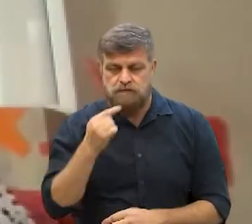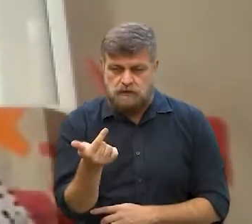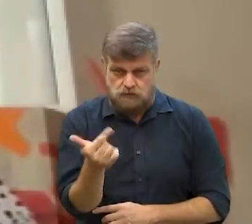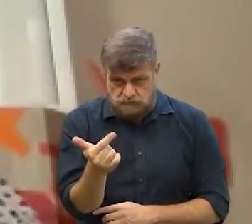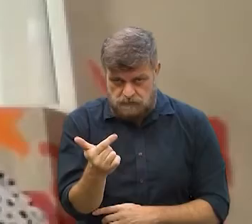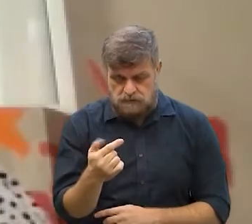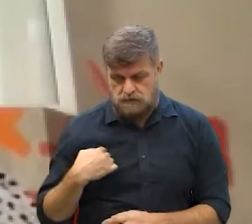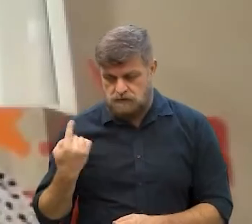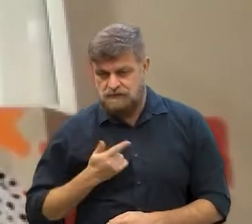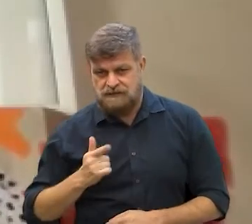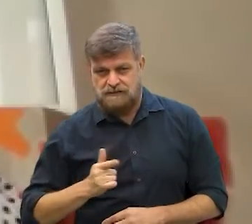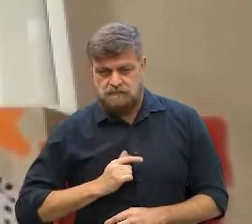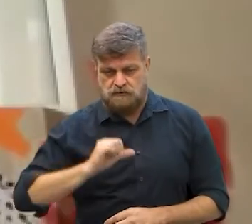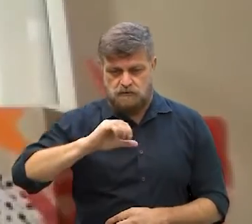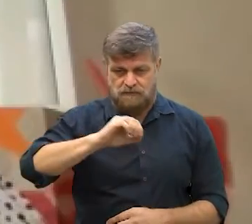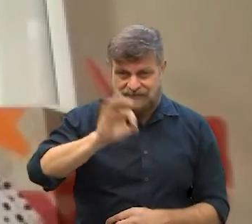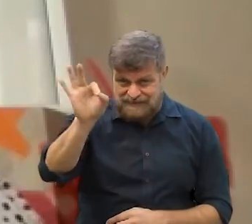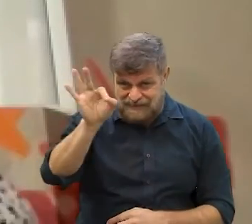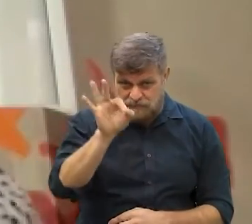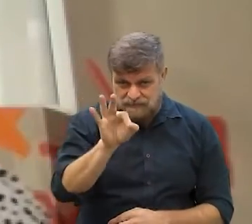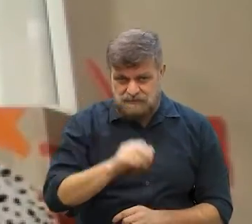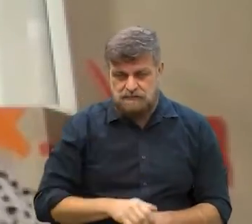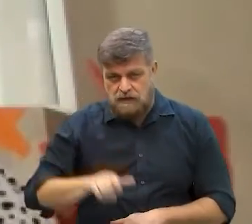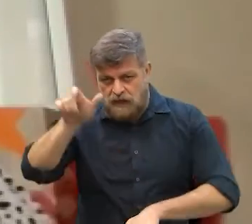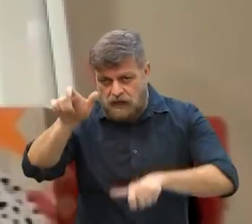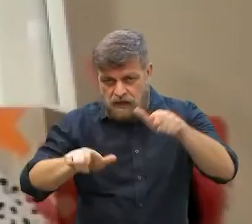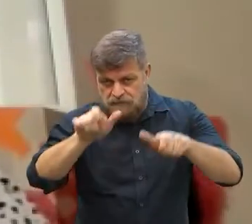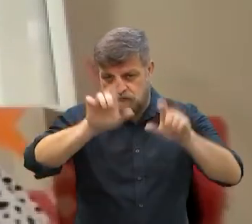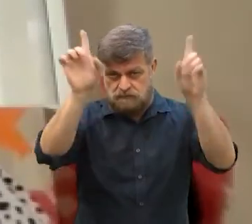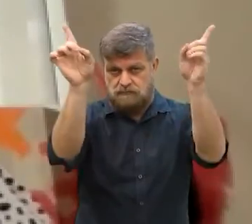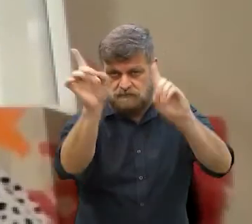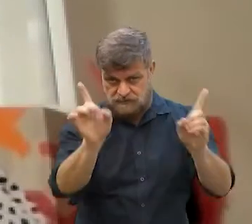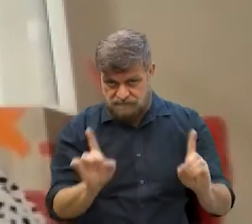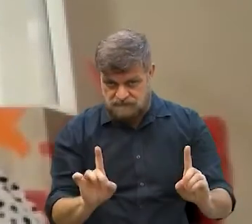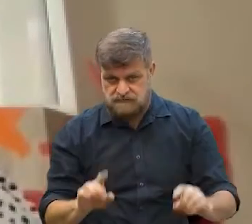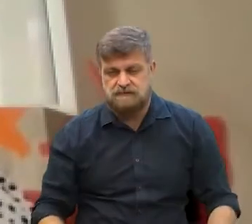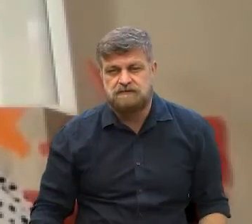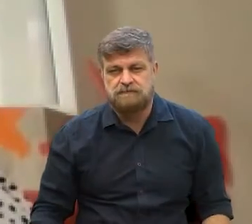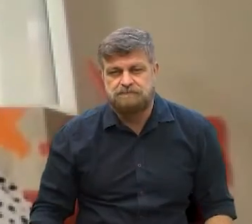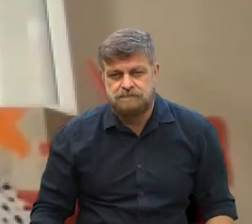nós temos 90% das pessoas com deficiência